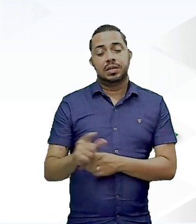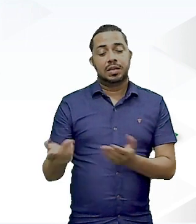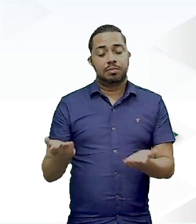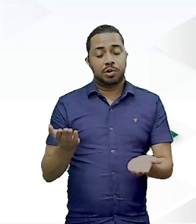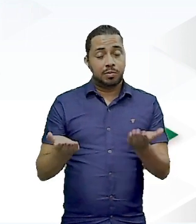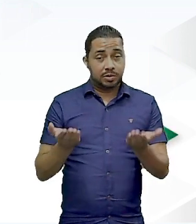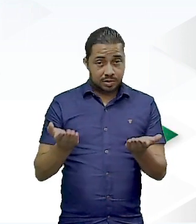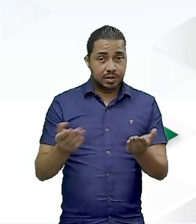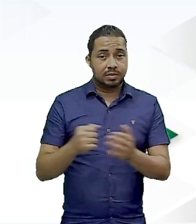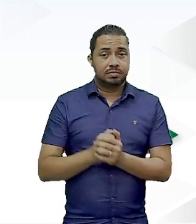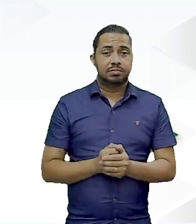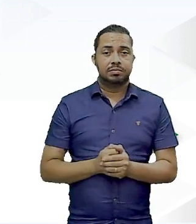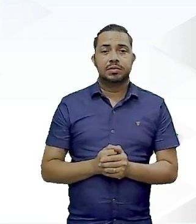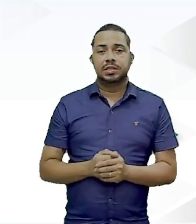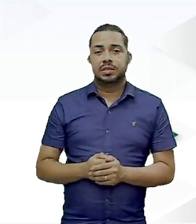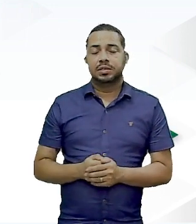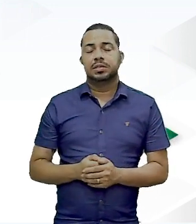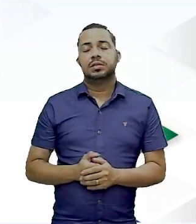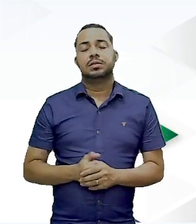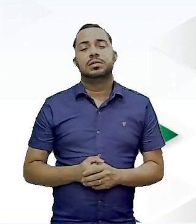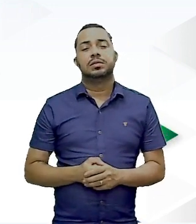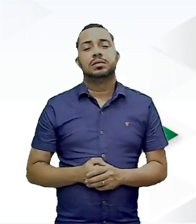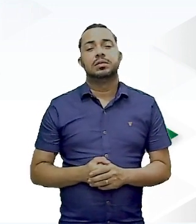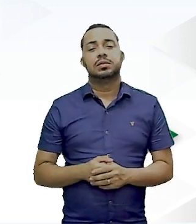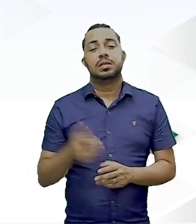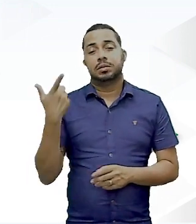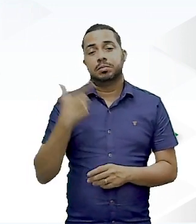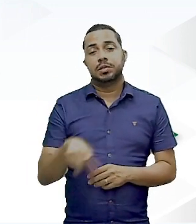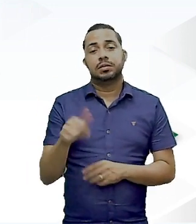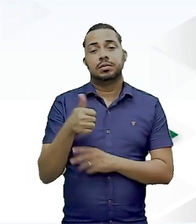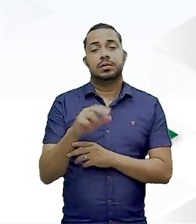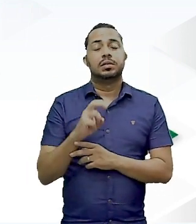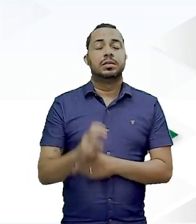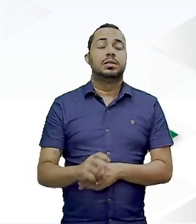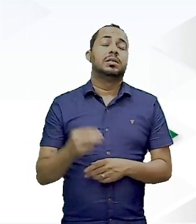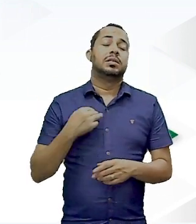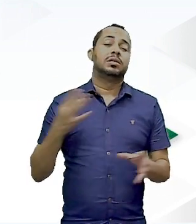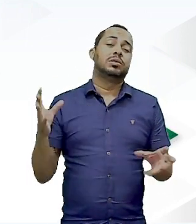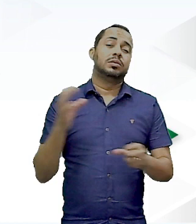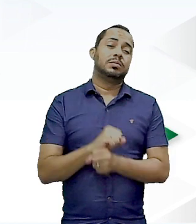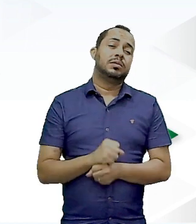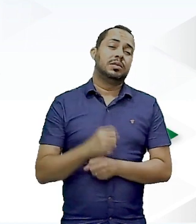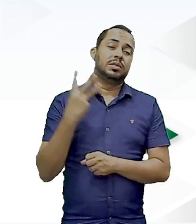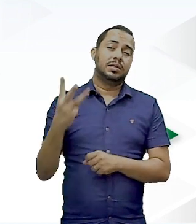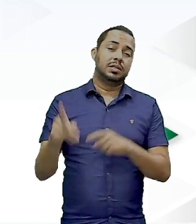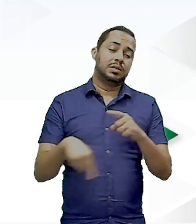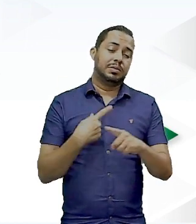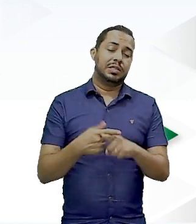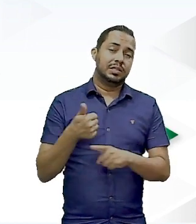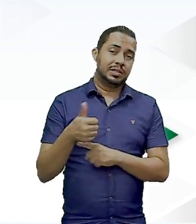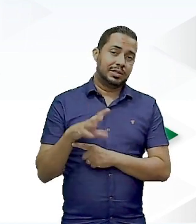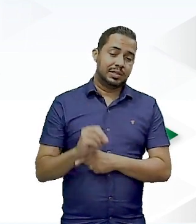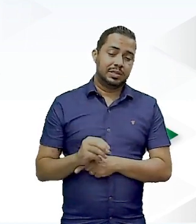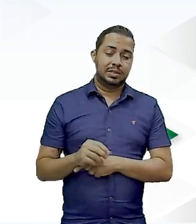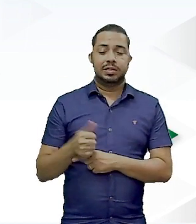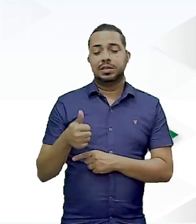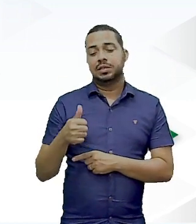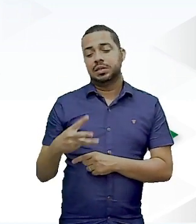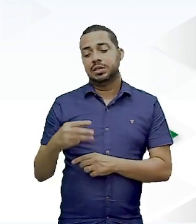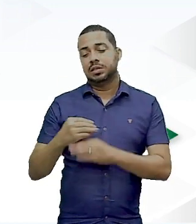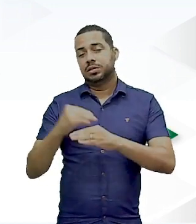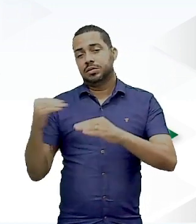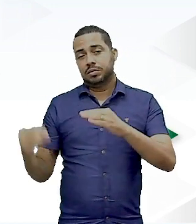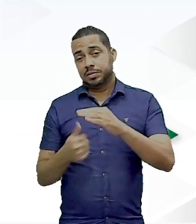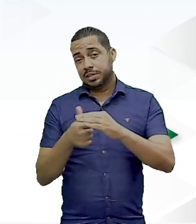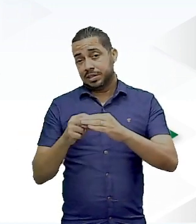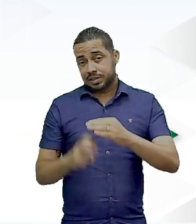proporcionais, não esquece, tá? Porque isso é relação. Repete o 15 e aí eu vou somar 3 mais 10, que vai dar 13 sobre